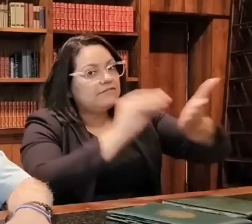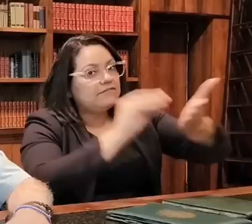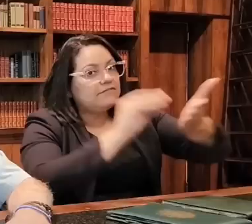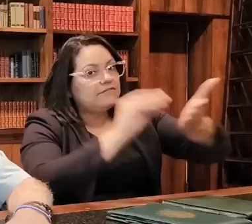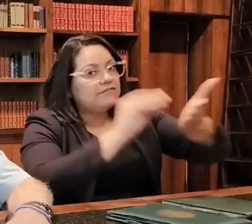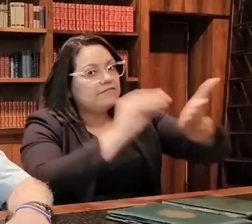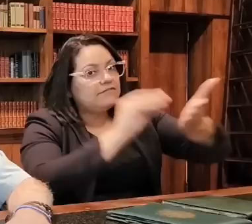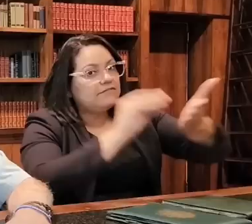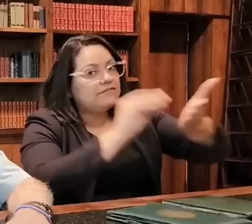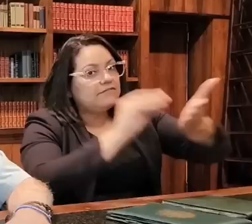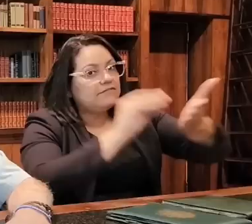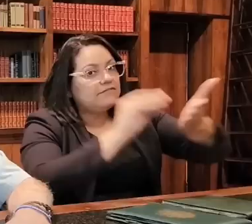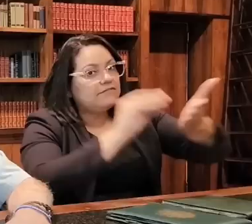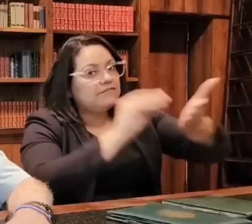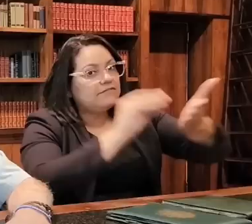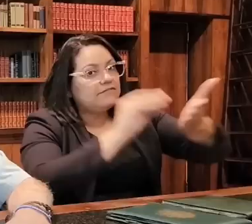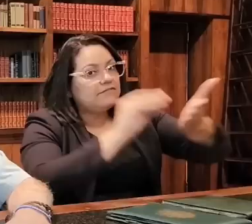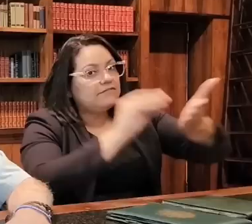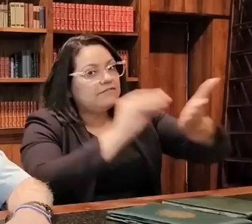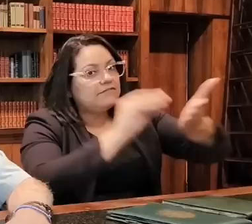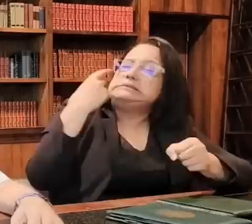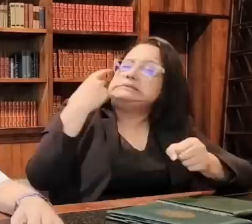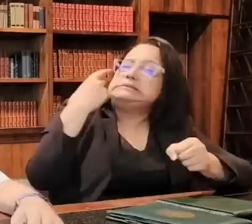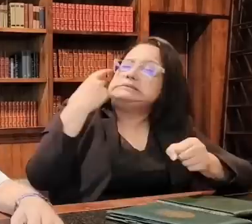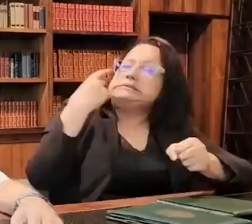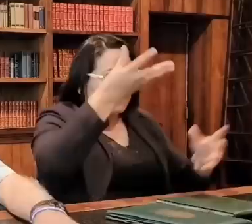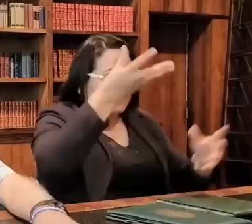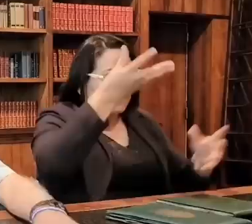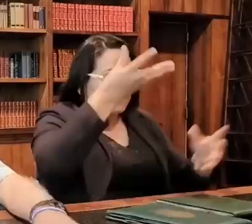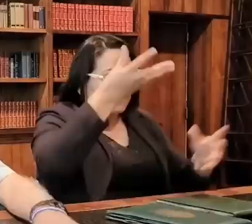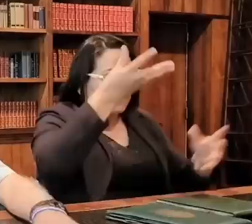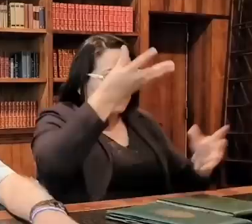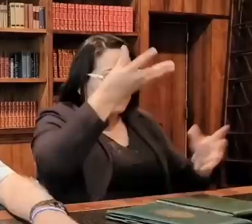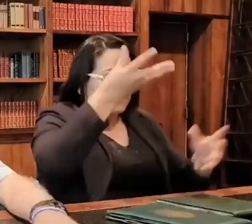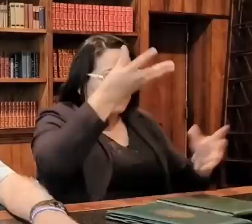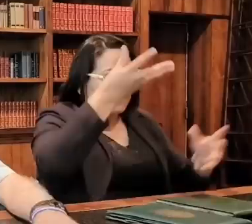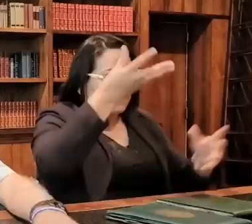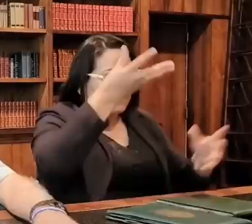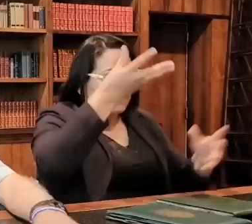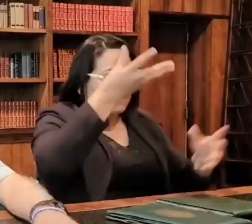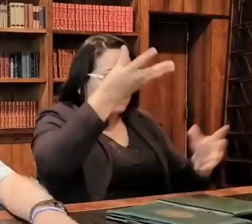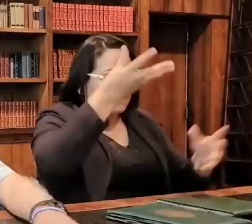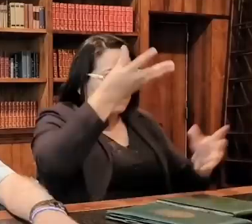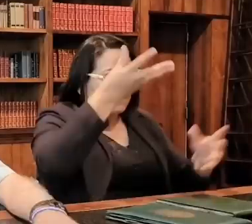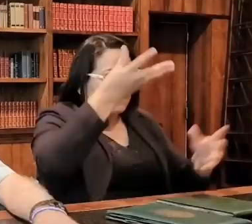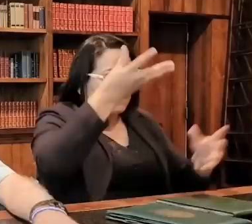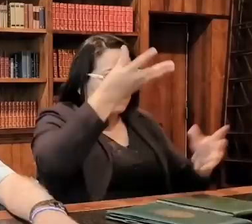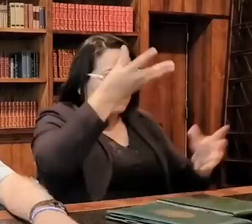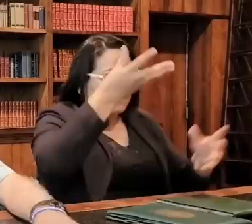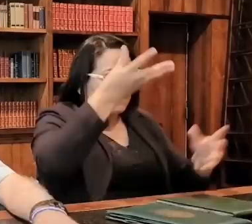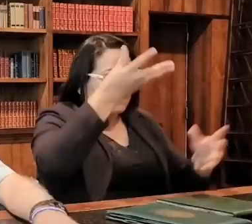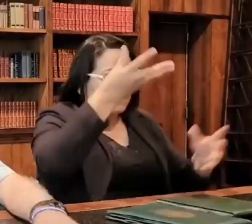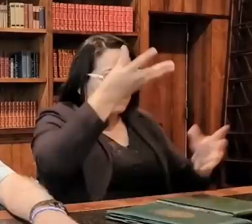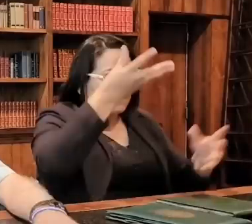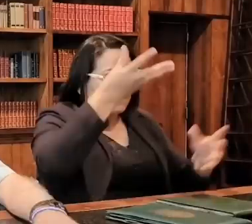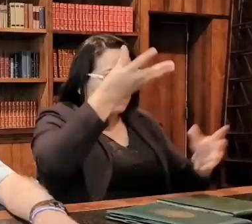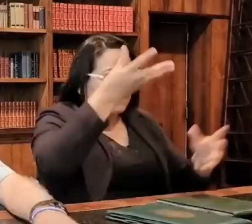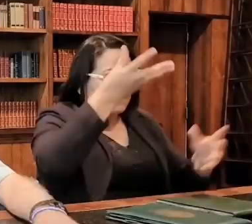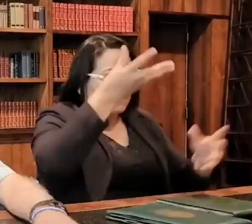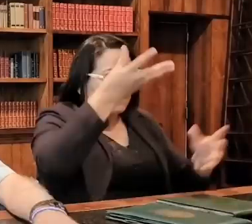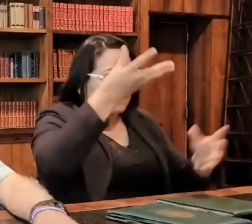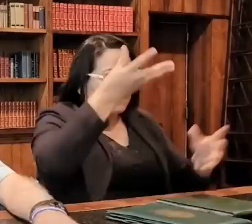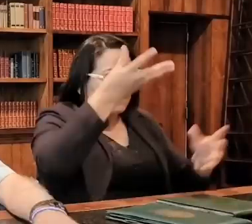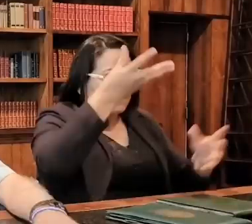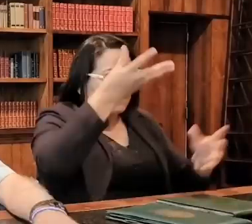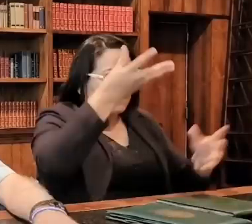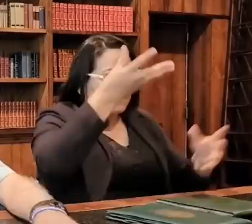ele inclusive falou isso em determinados pontos Olha só o governo novo nem começou mas já tá tomando um monte de medida aí que a gente sabe